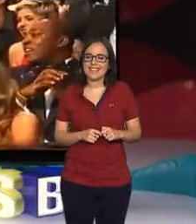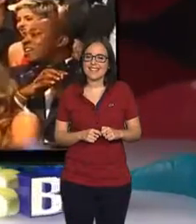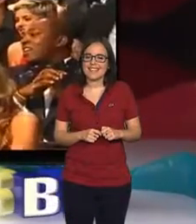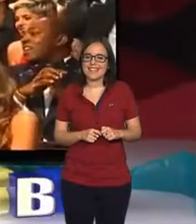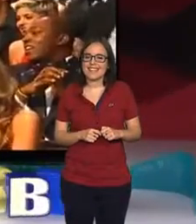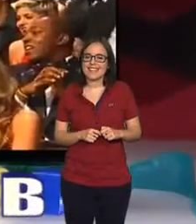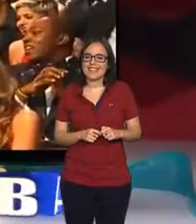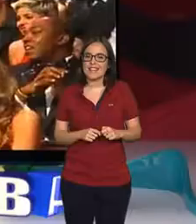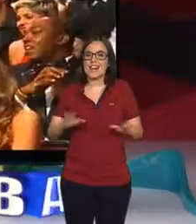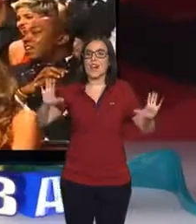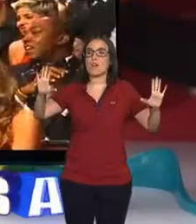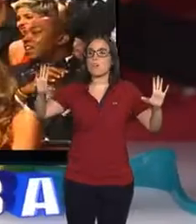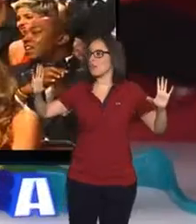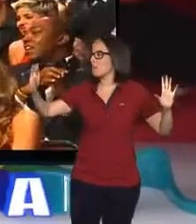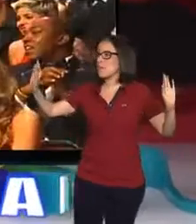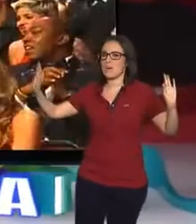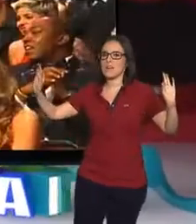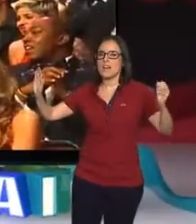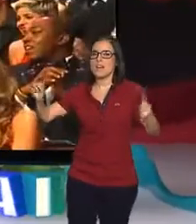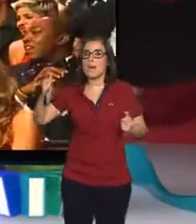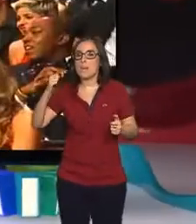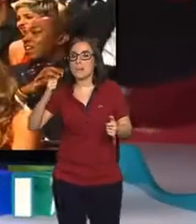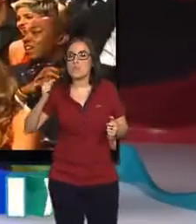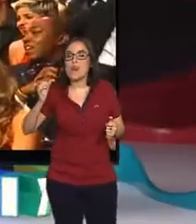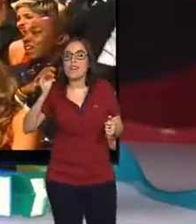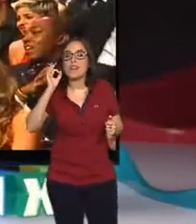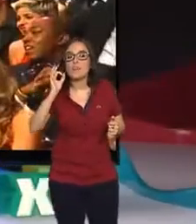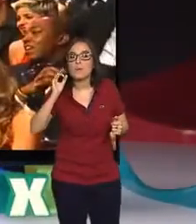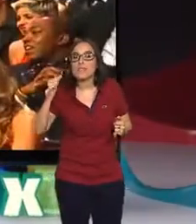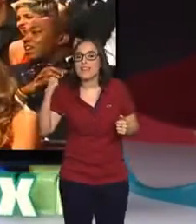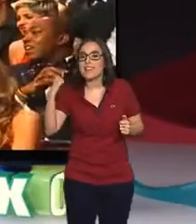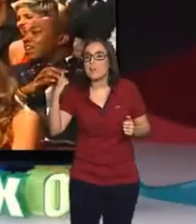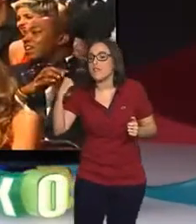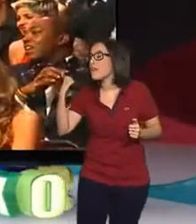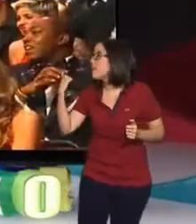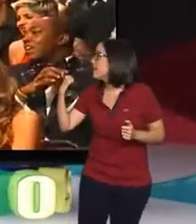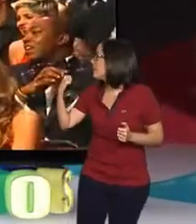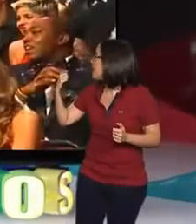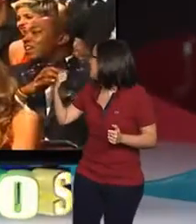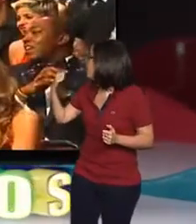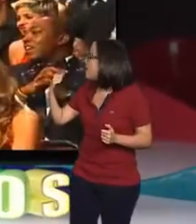a equipa agora uma pausa só uma pausa para repararmos no ar aterrorizada